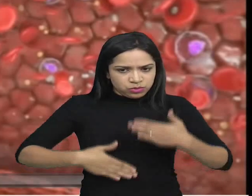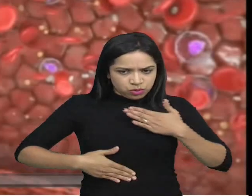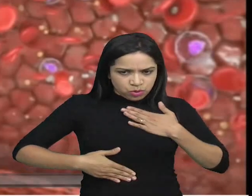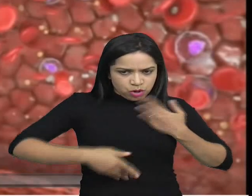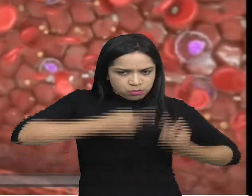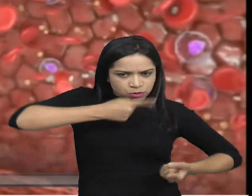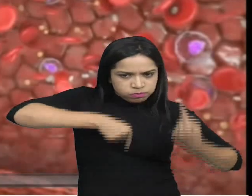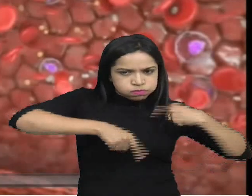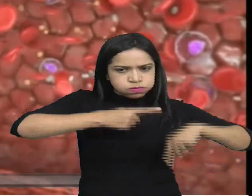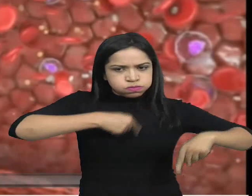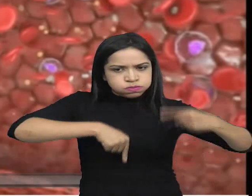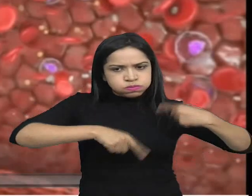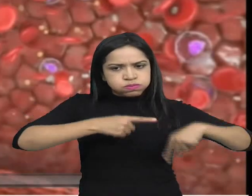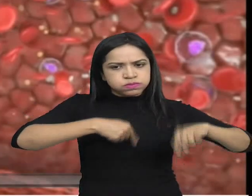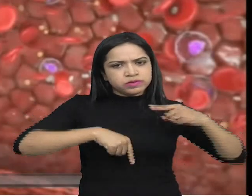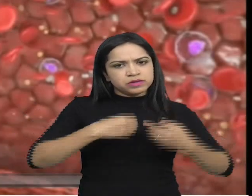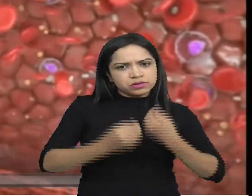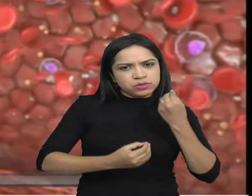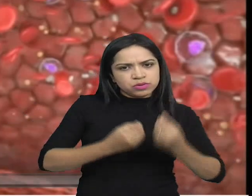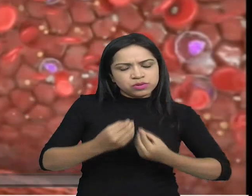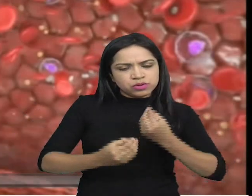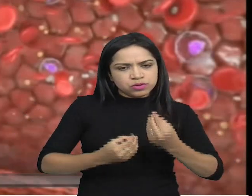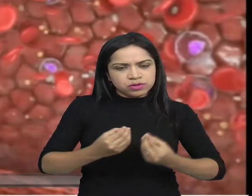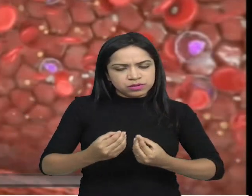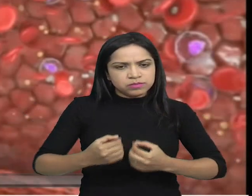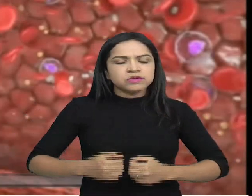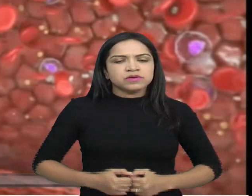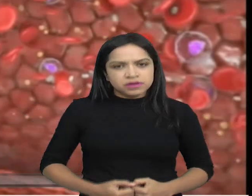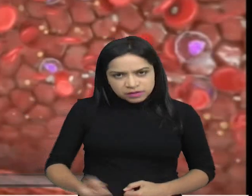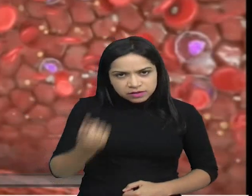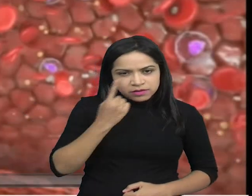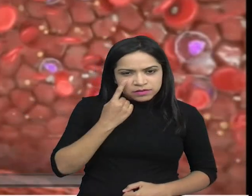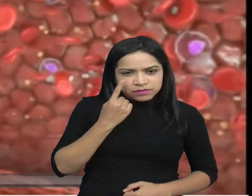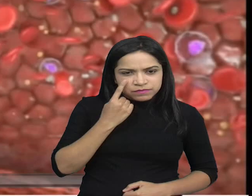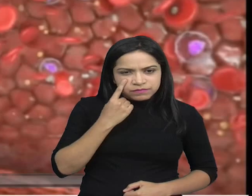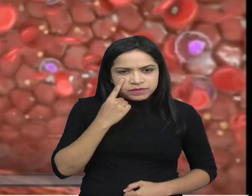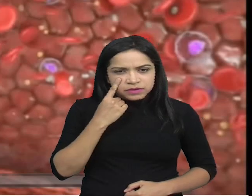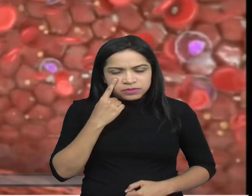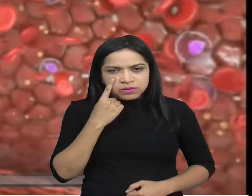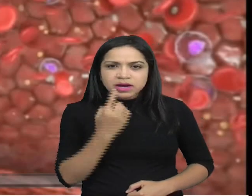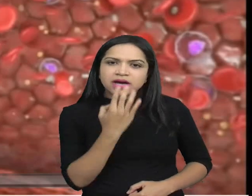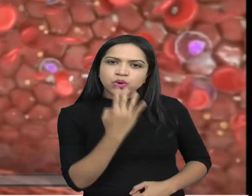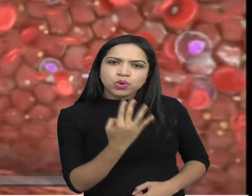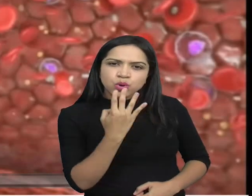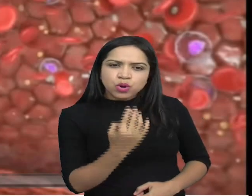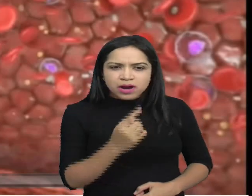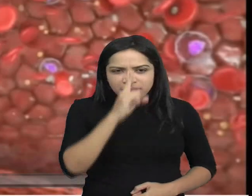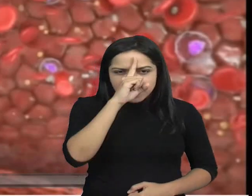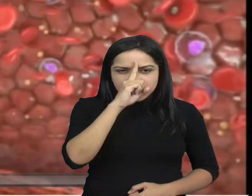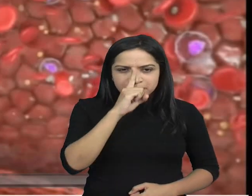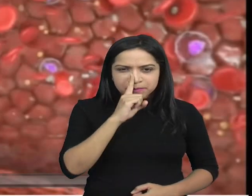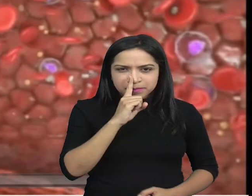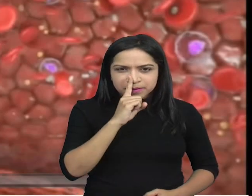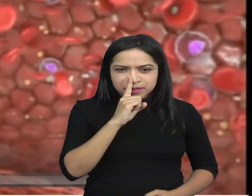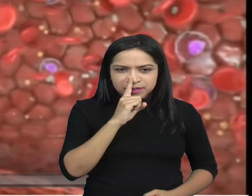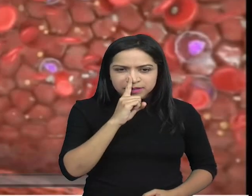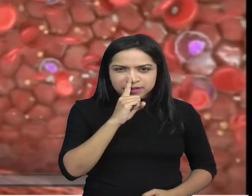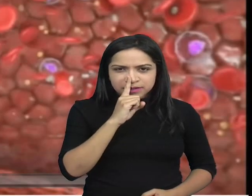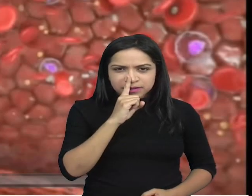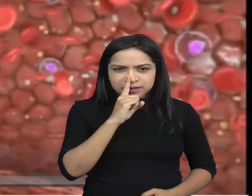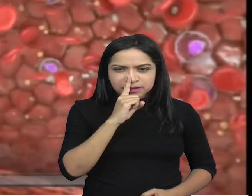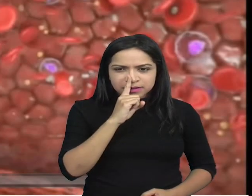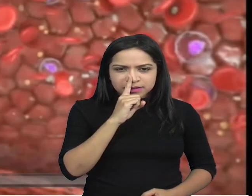gente pode tentar abrir aqui. Ali mostra o crescimento amarelo, quem tiver amarelo, não está, né?